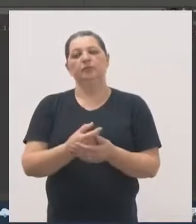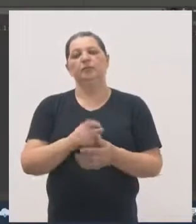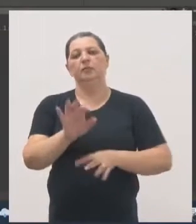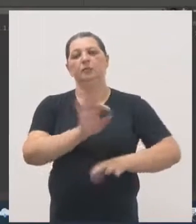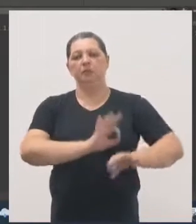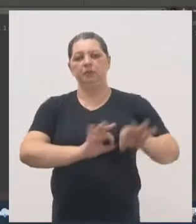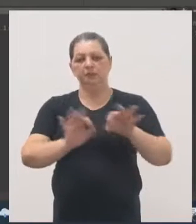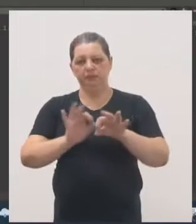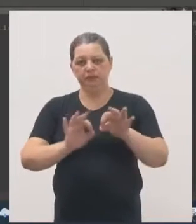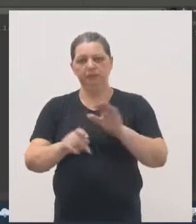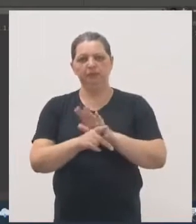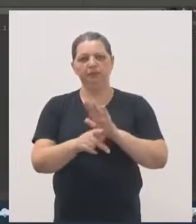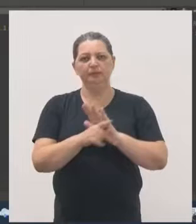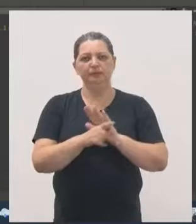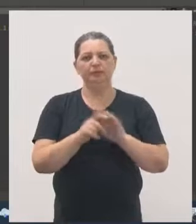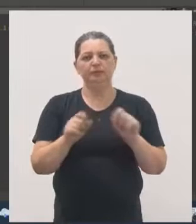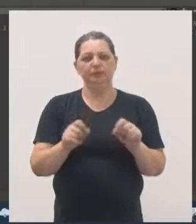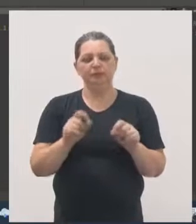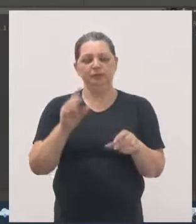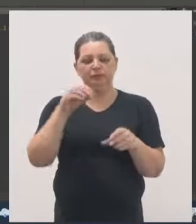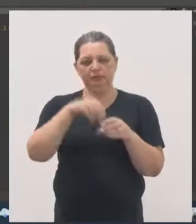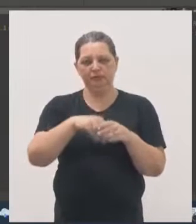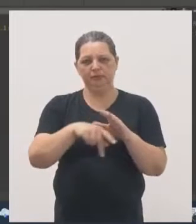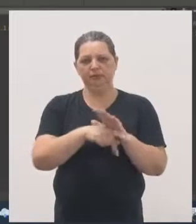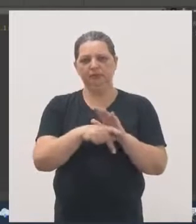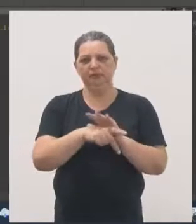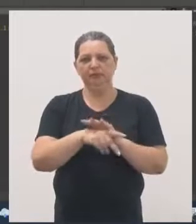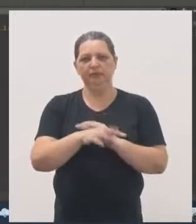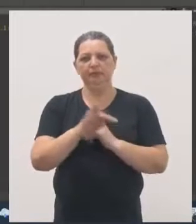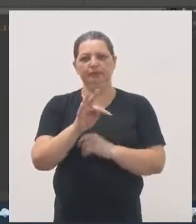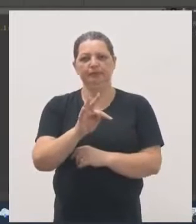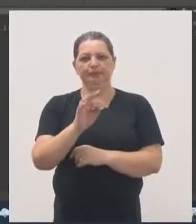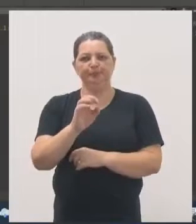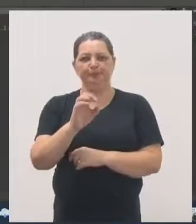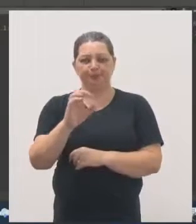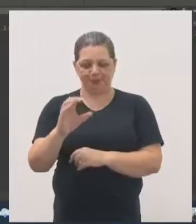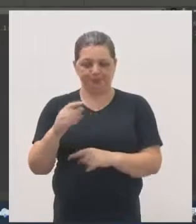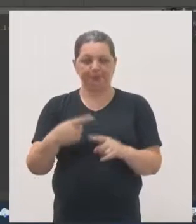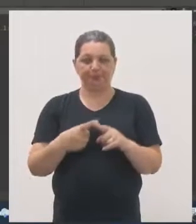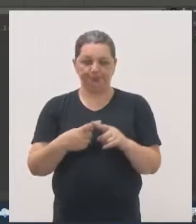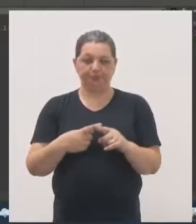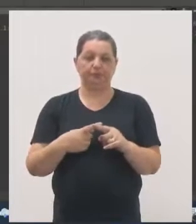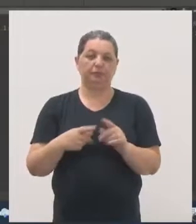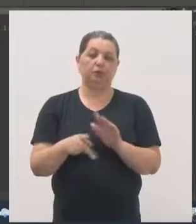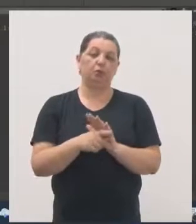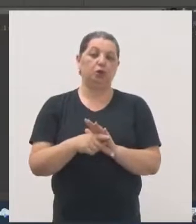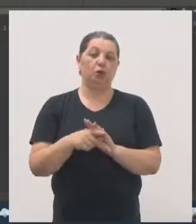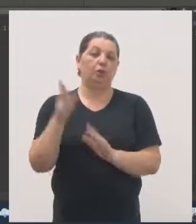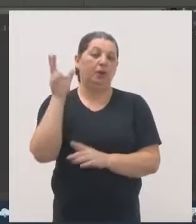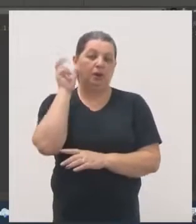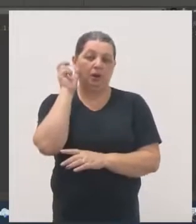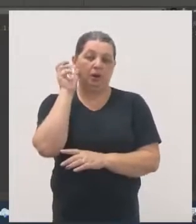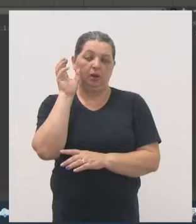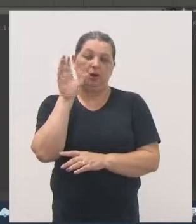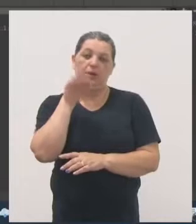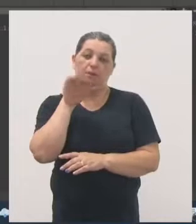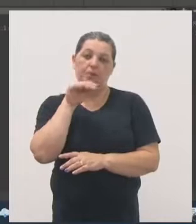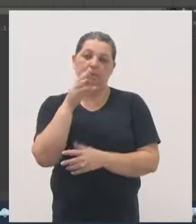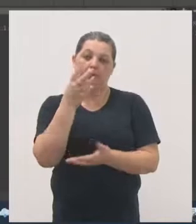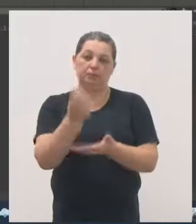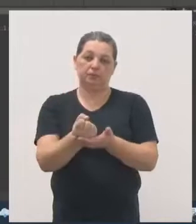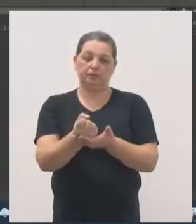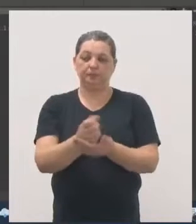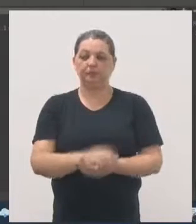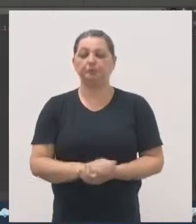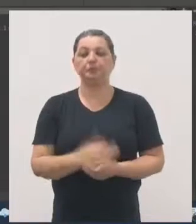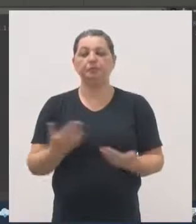configuração, insere a track para você captar o seu áudio, né? E vamos lá, então. Eu vou soltar